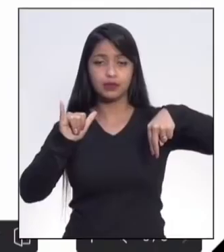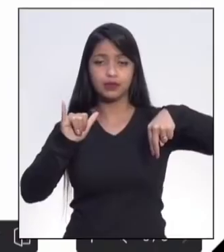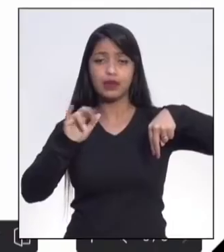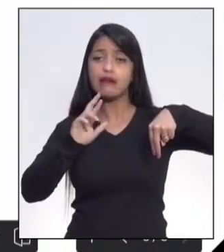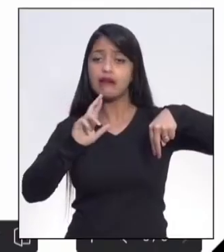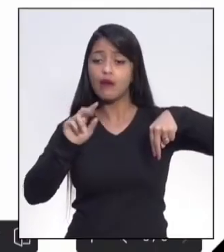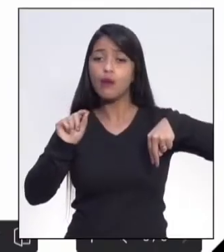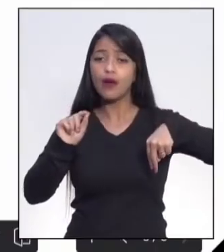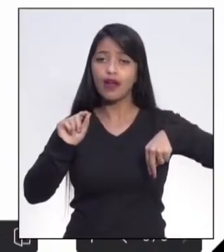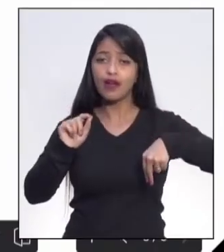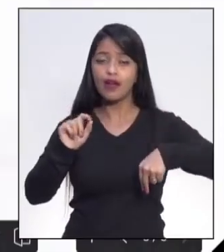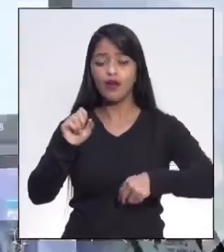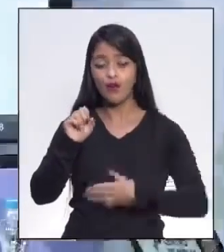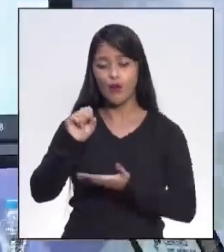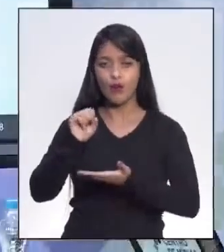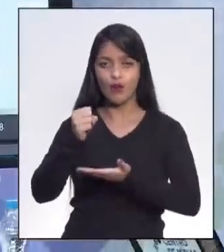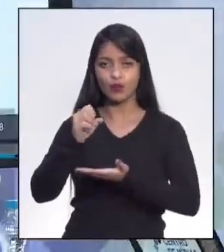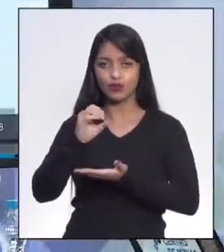será